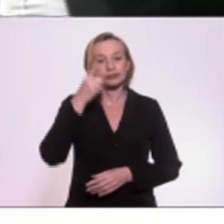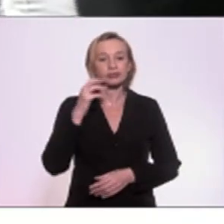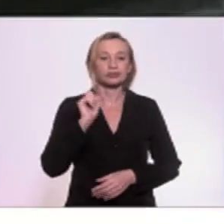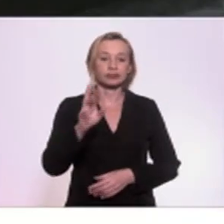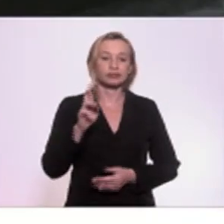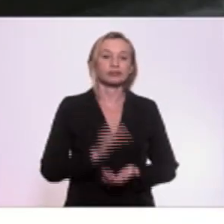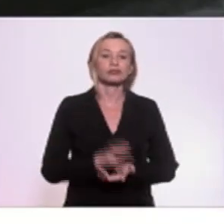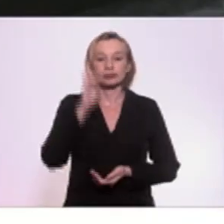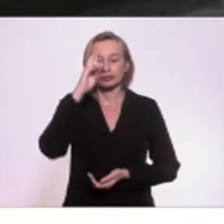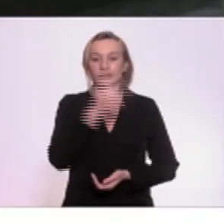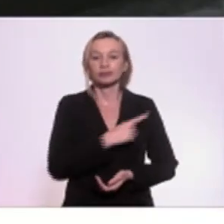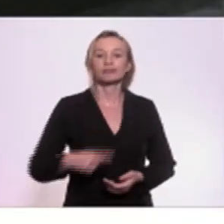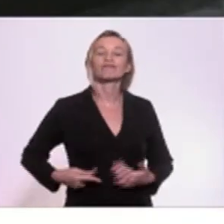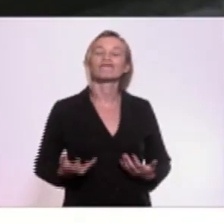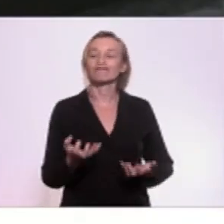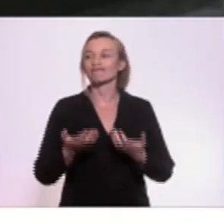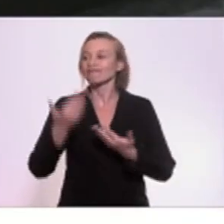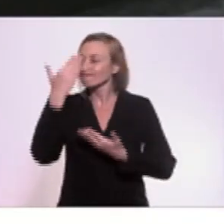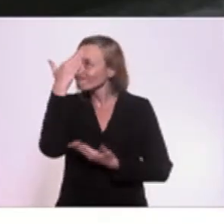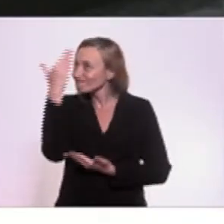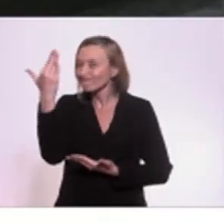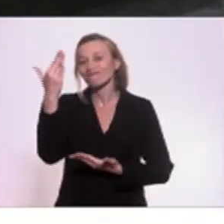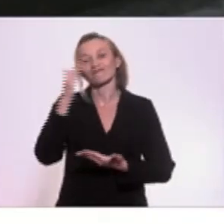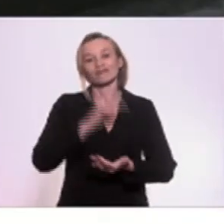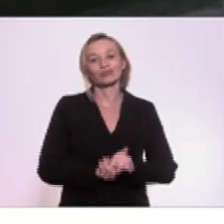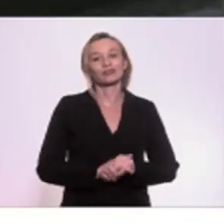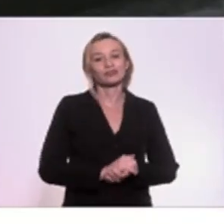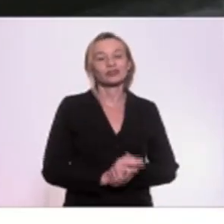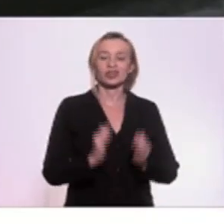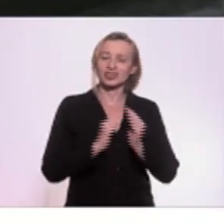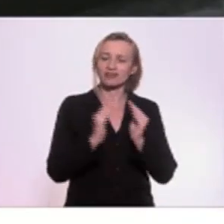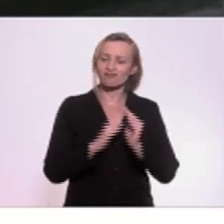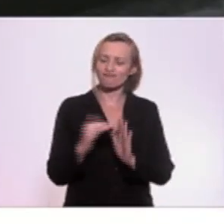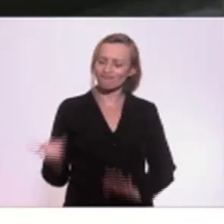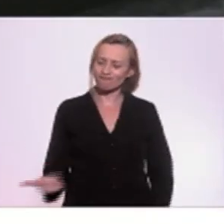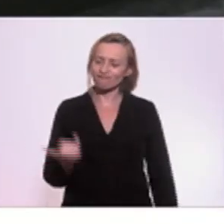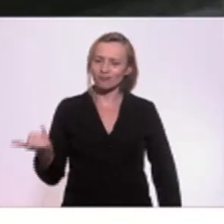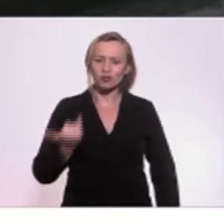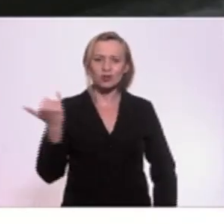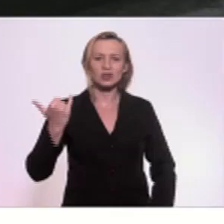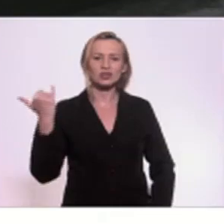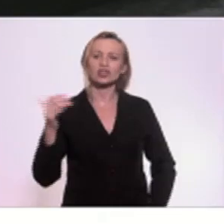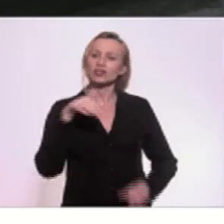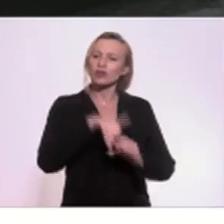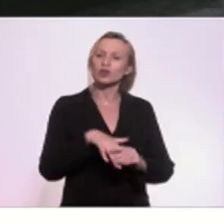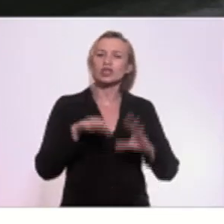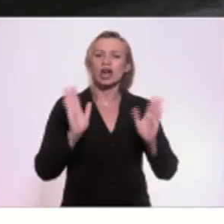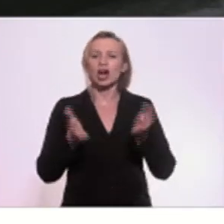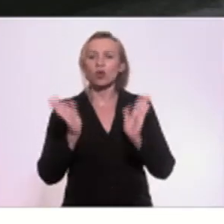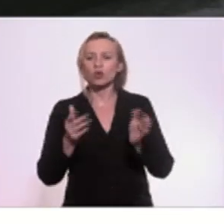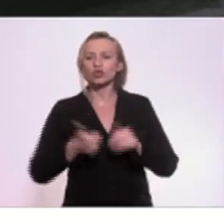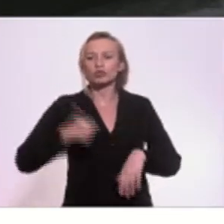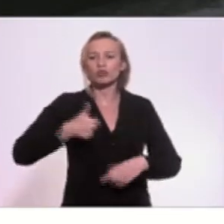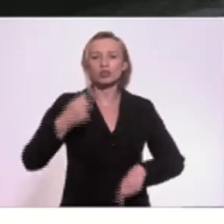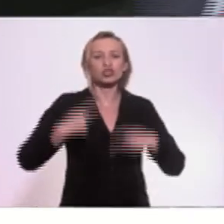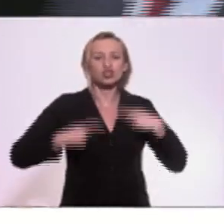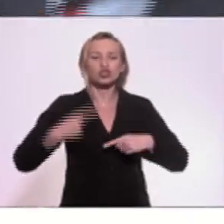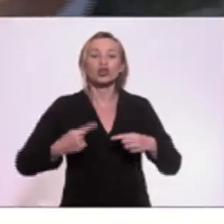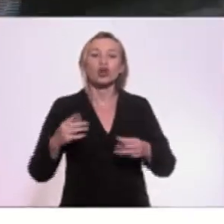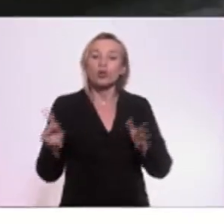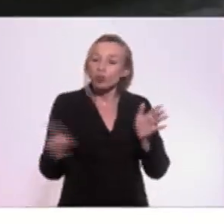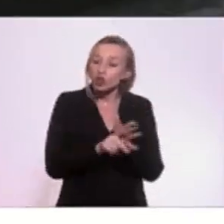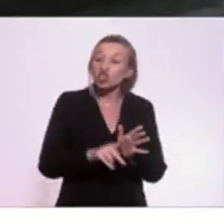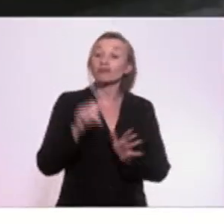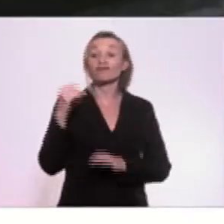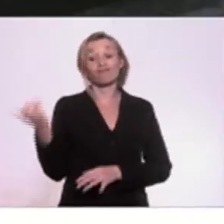Senhor presidente, quero agradecer meus pares, essa casa tão importante, de votar hoje em primeira discussão um projeto